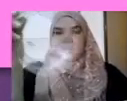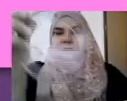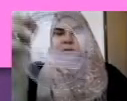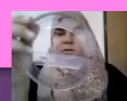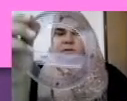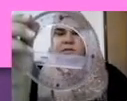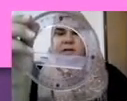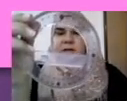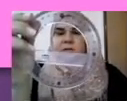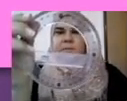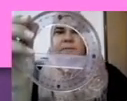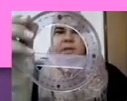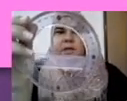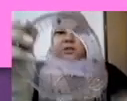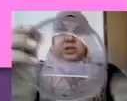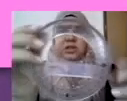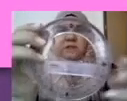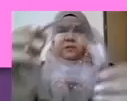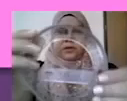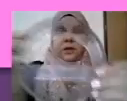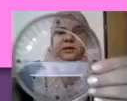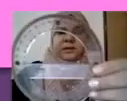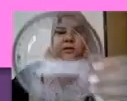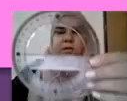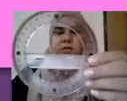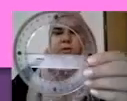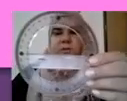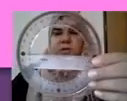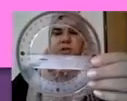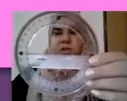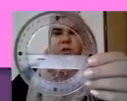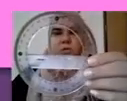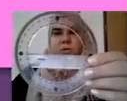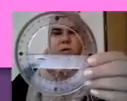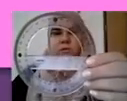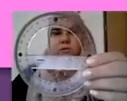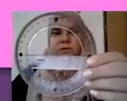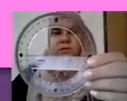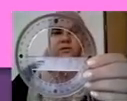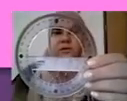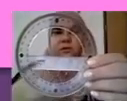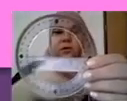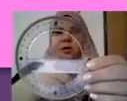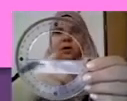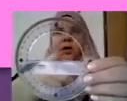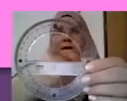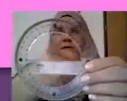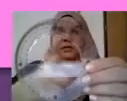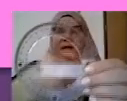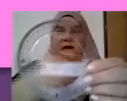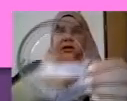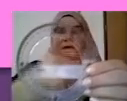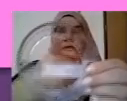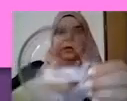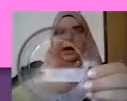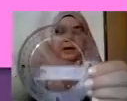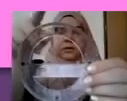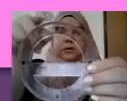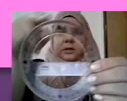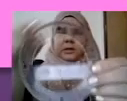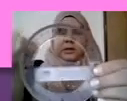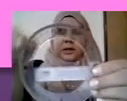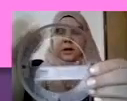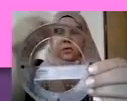transferidor, certo? A gente já viu em aulas anteriores como que a gente calcula o ângulo com transferidor, coloca no zero aqui de um